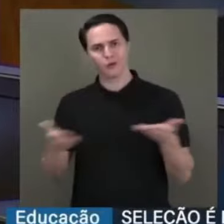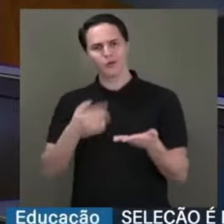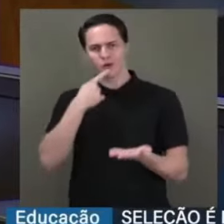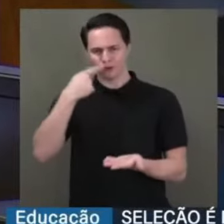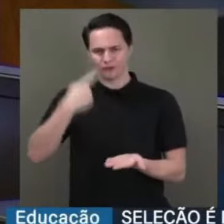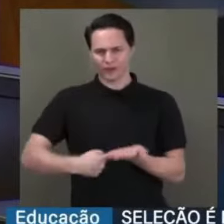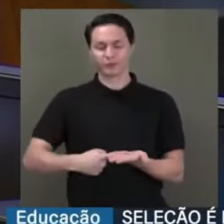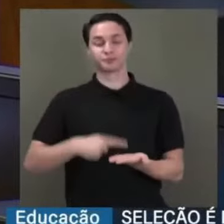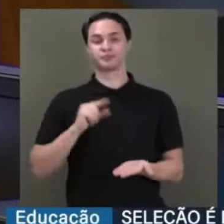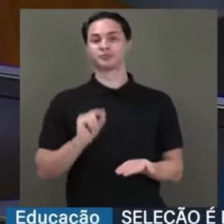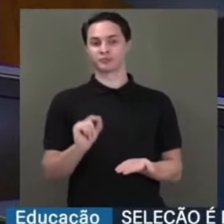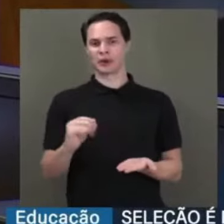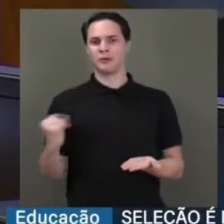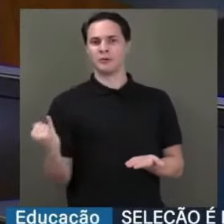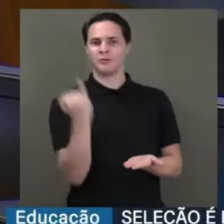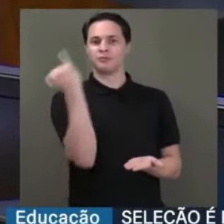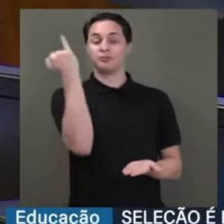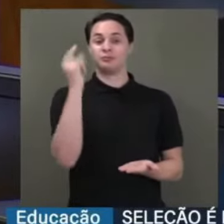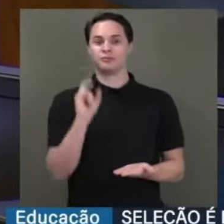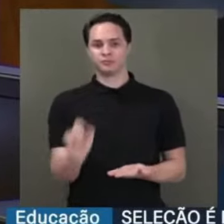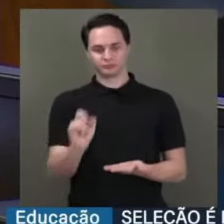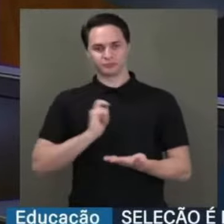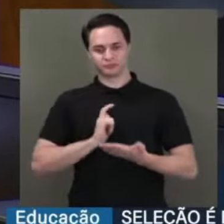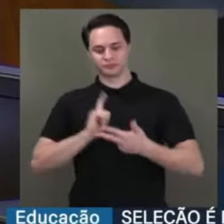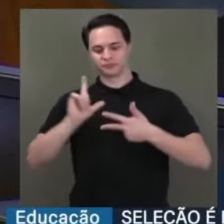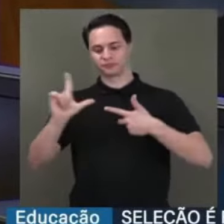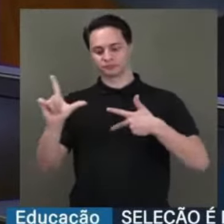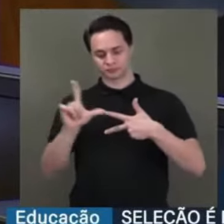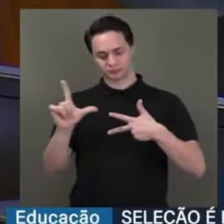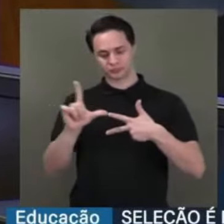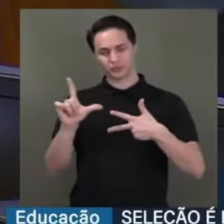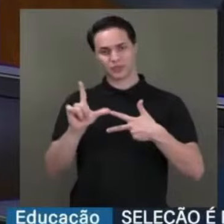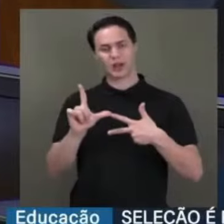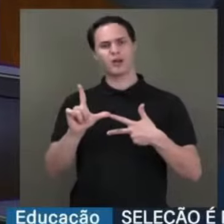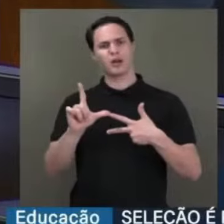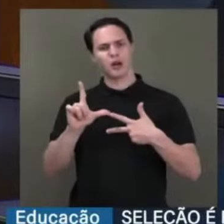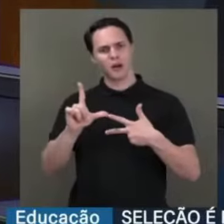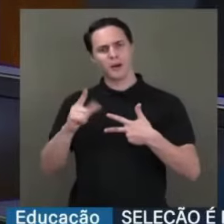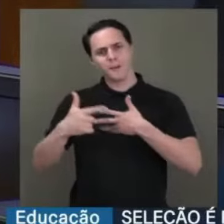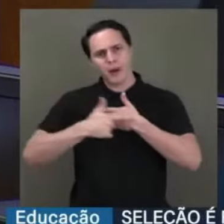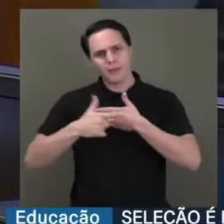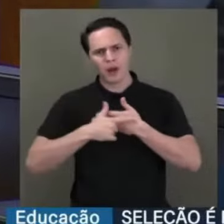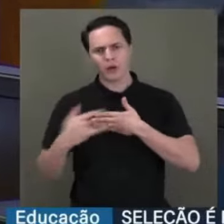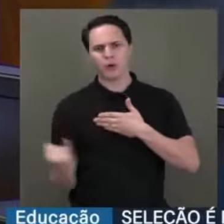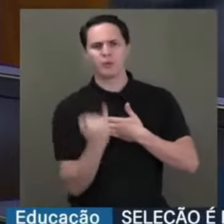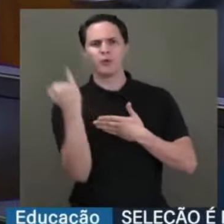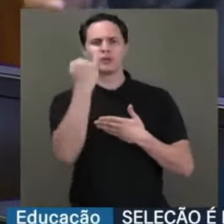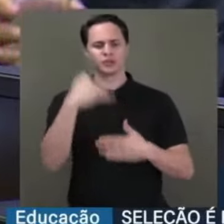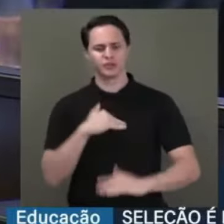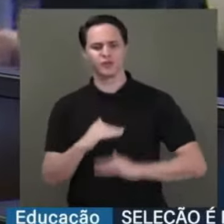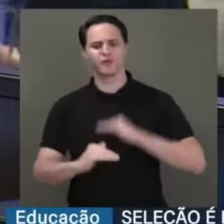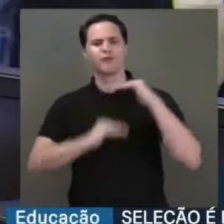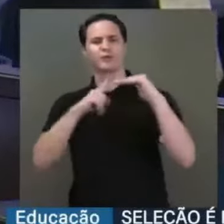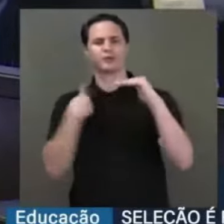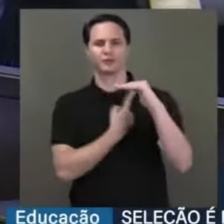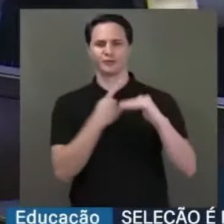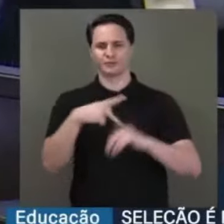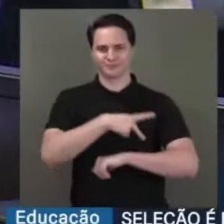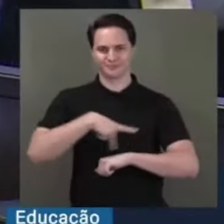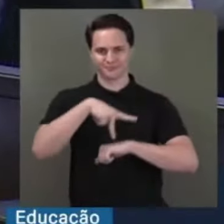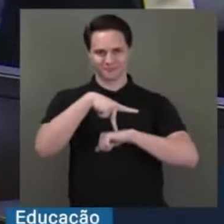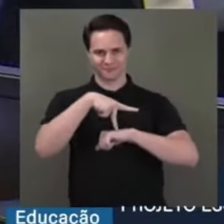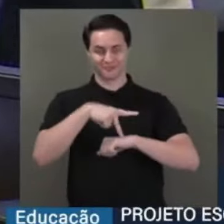intransponível importância do Poder Legislativo para o desenvolvimento harmônico de nosso país esse